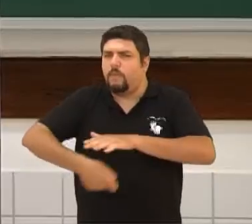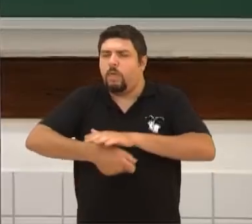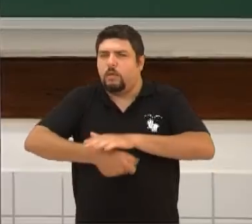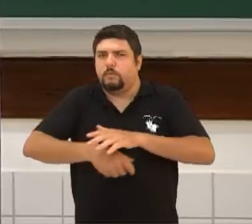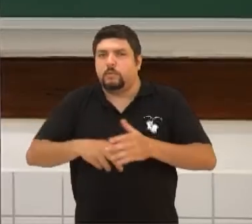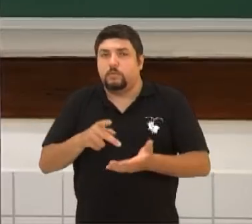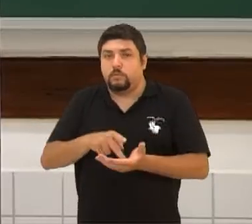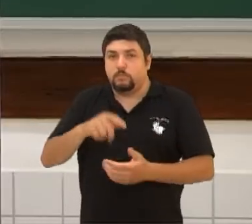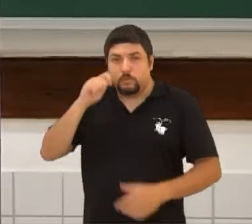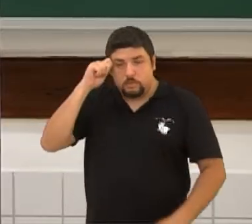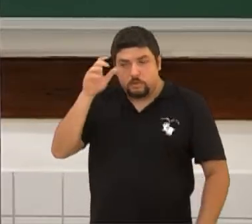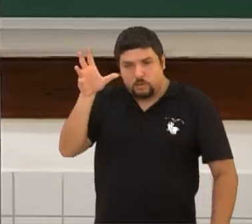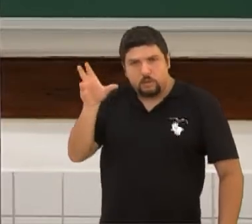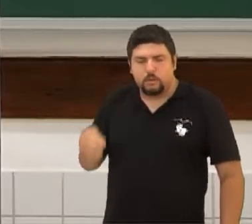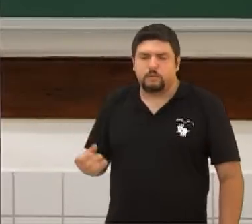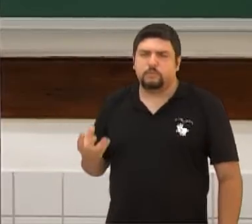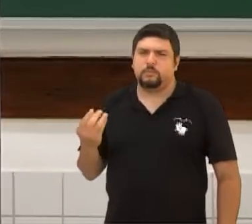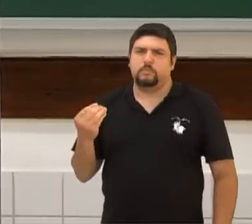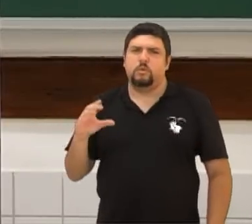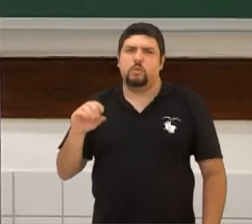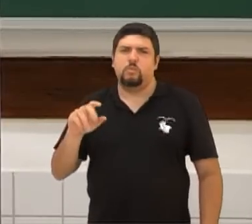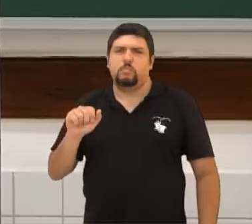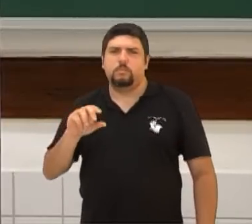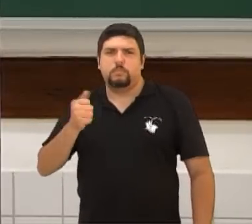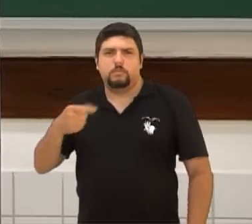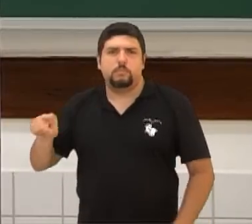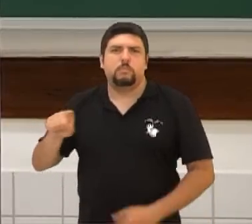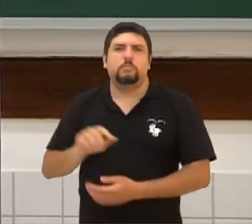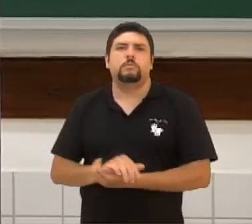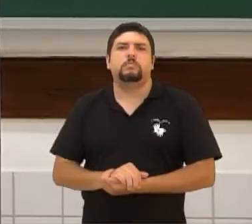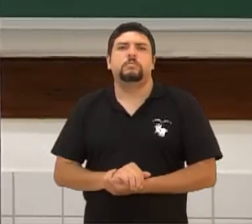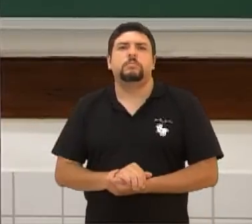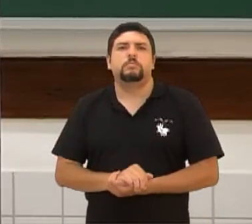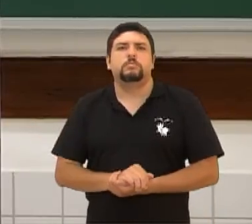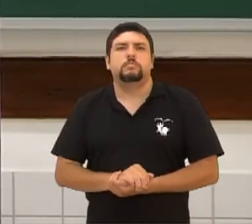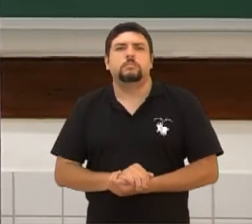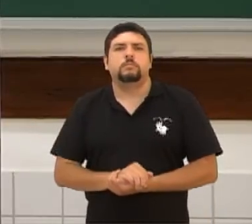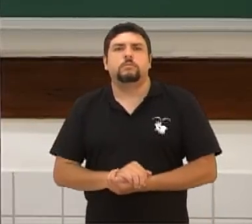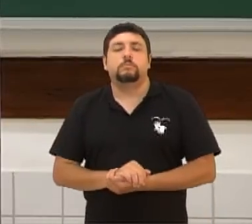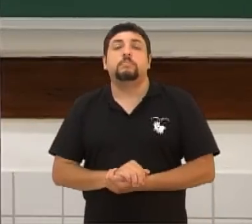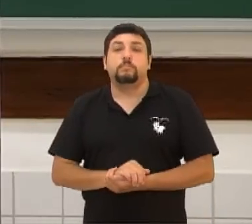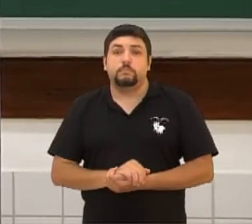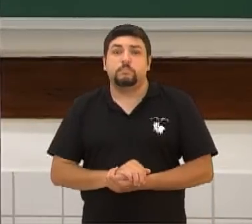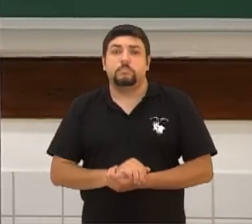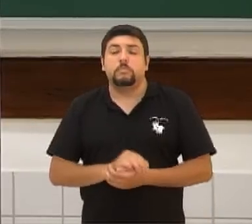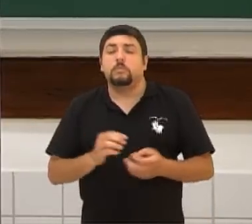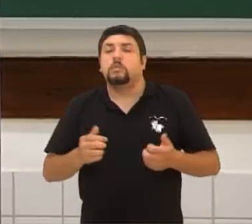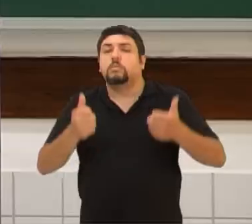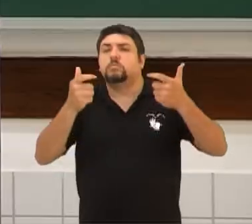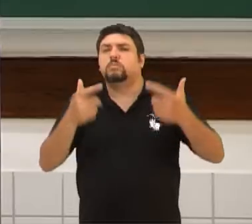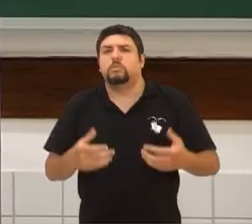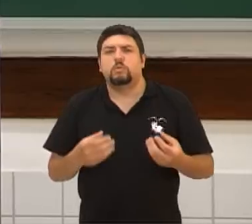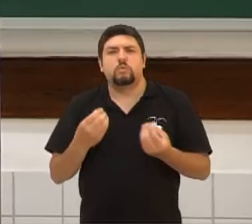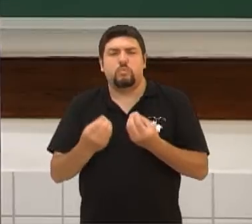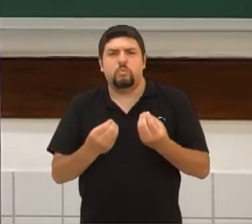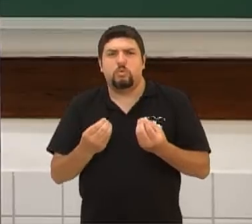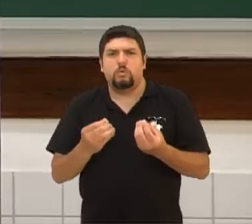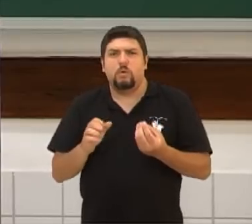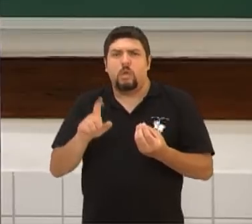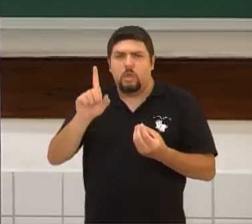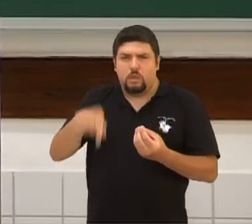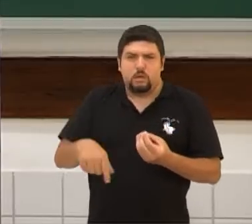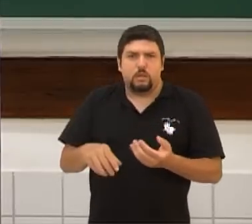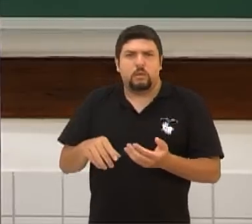As questões de corrupção. Isso pode ser explicado ou justificado, né? Por essa tardia independência